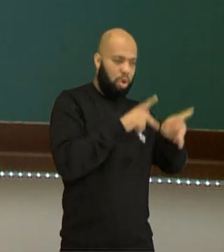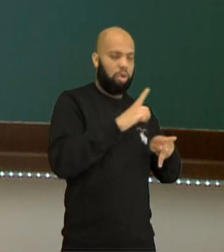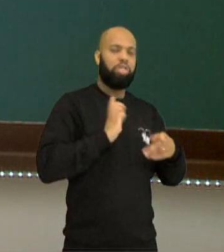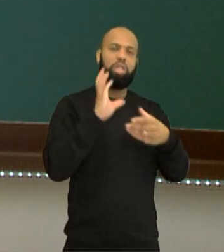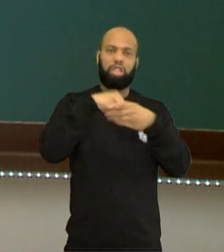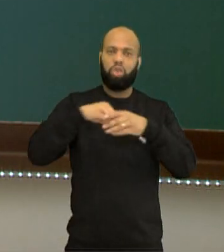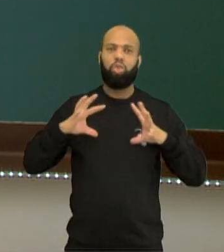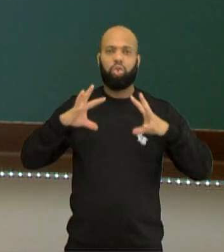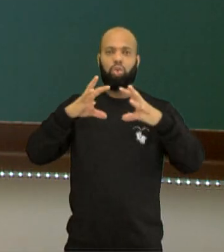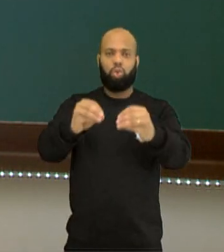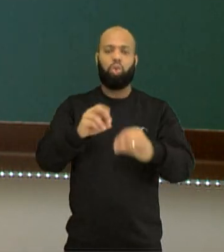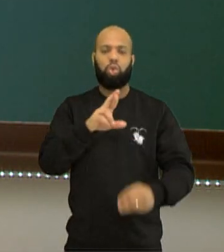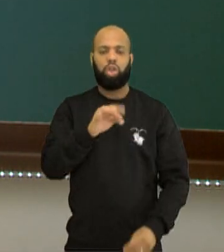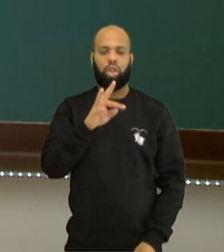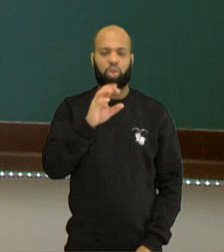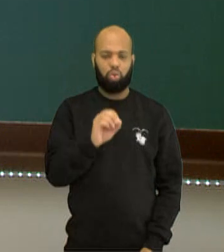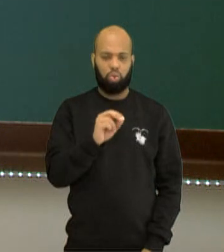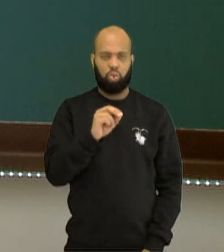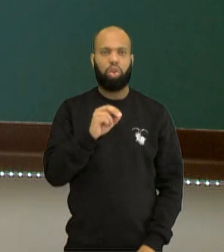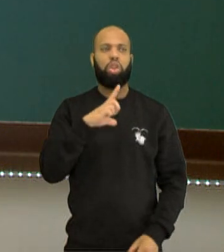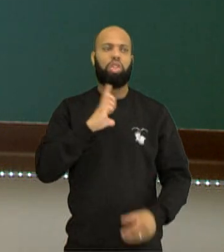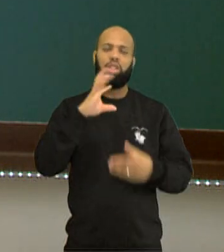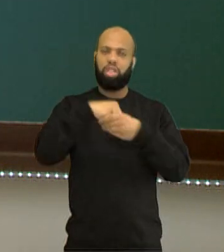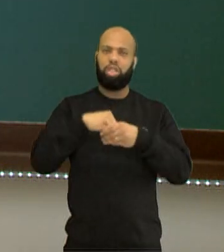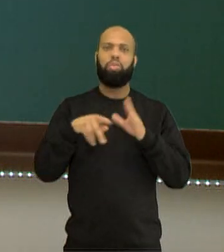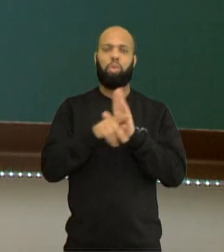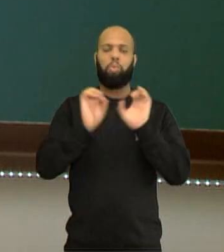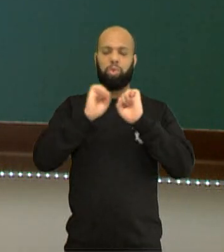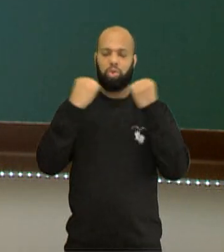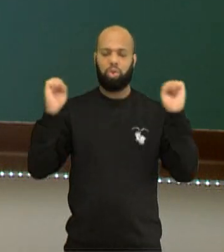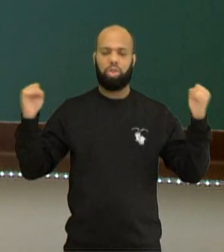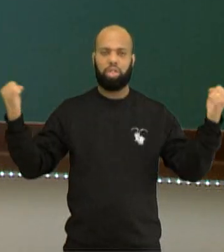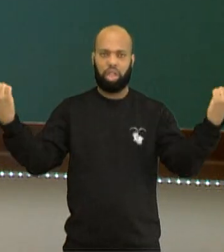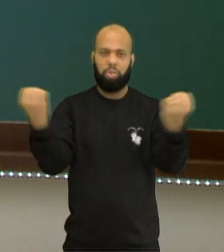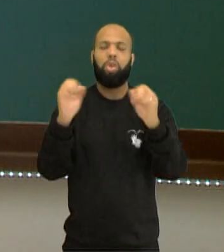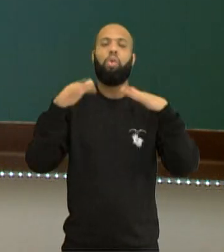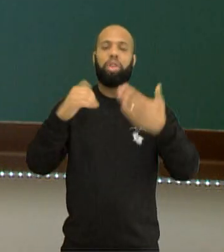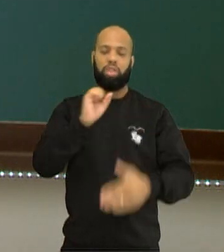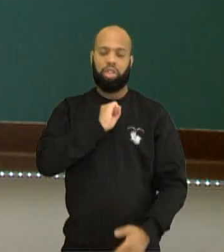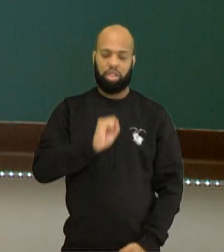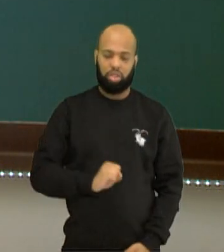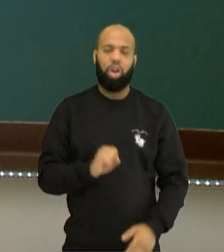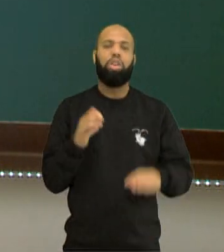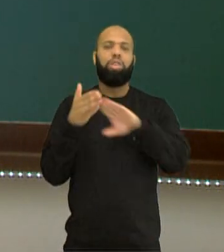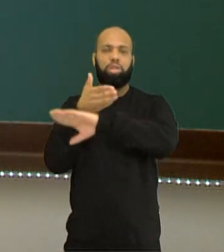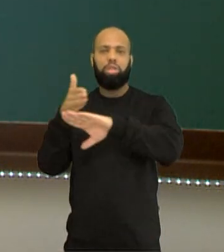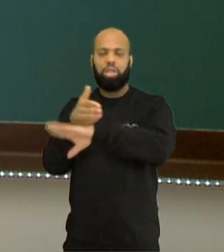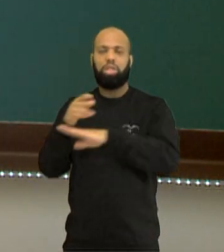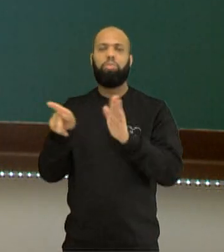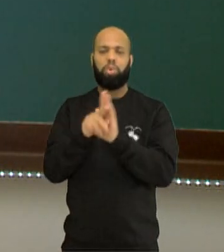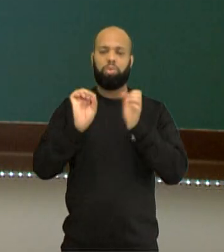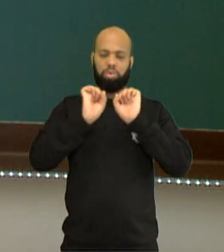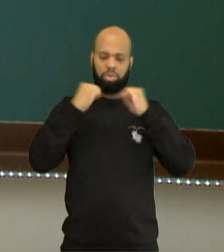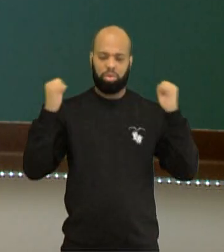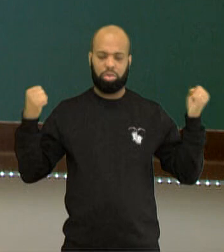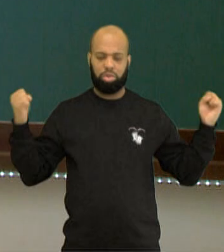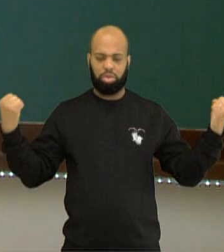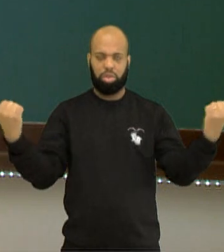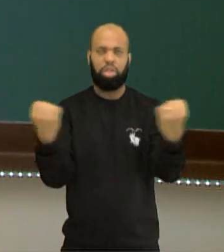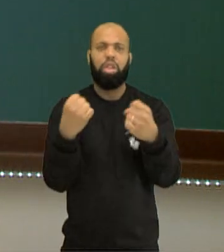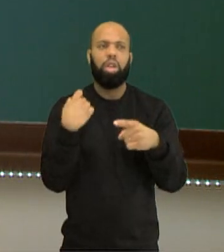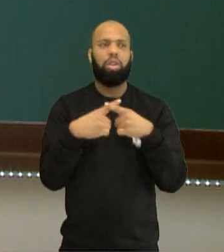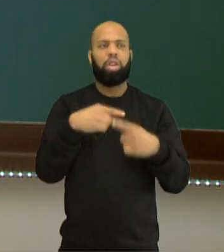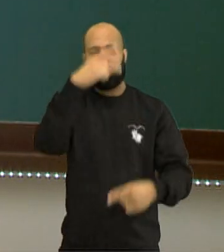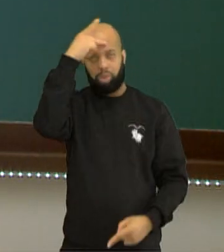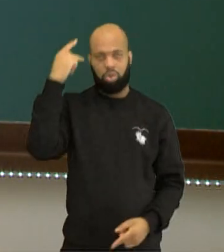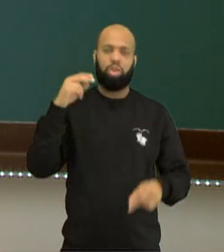todos os ritos que existiam dentro dos templos. Os sacerdotes também podiam participar dentro dos ritos, dentro dos templos, porque eles eram pessoas exatamente